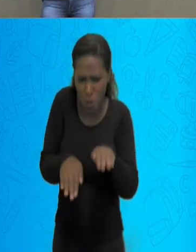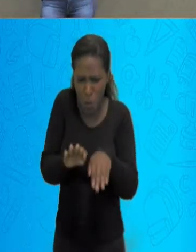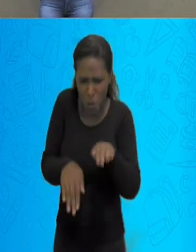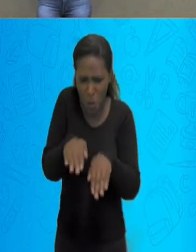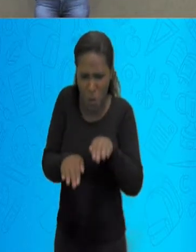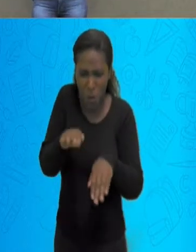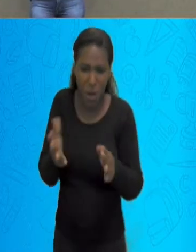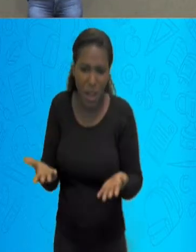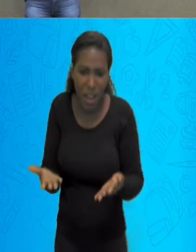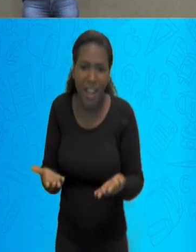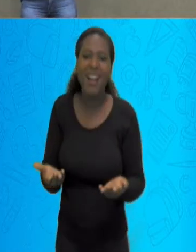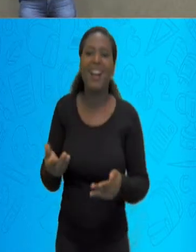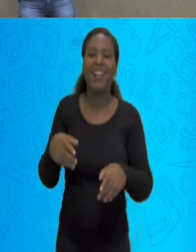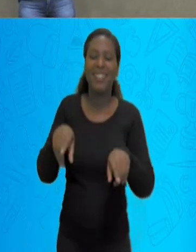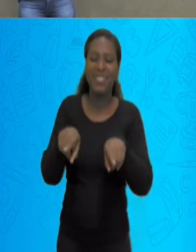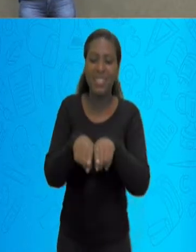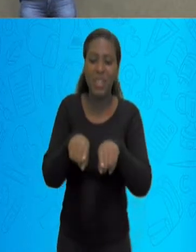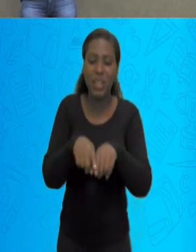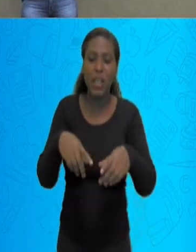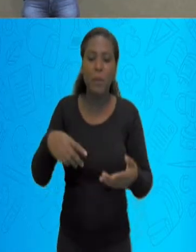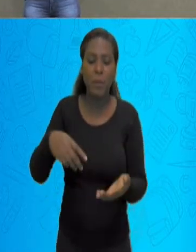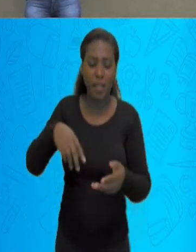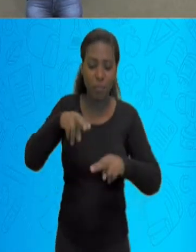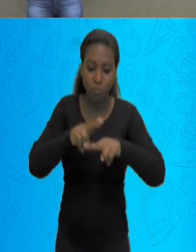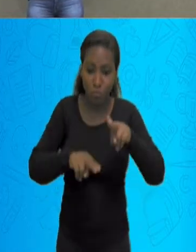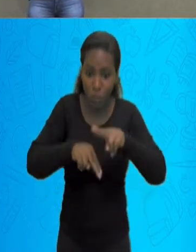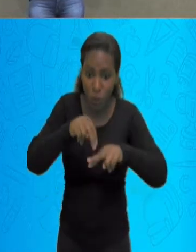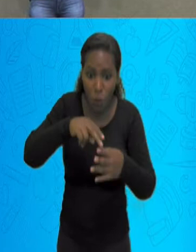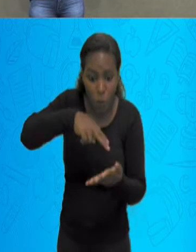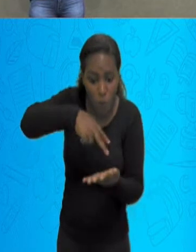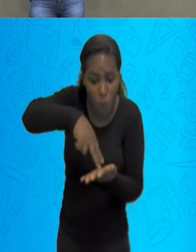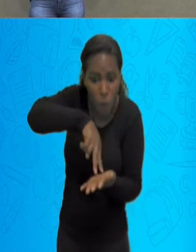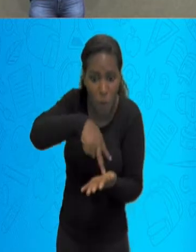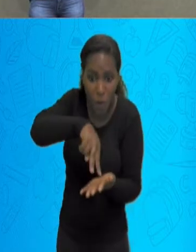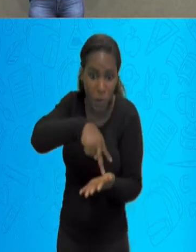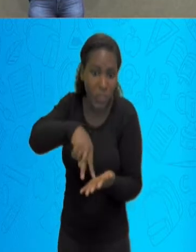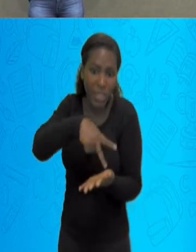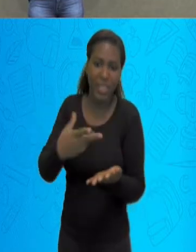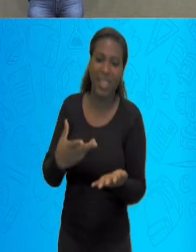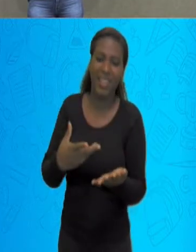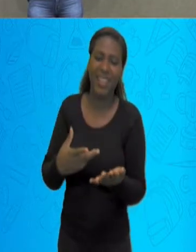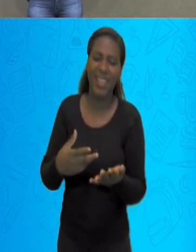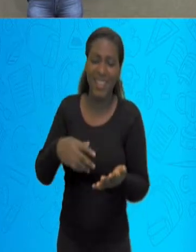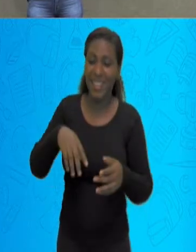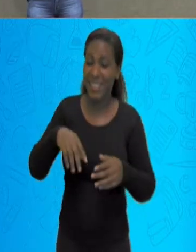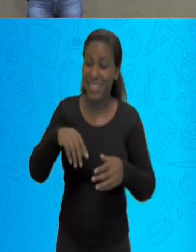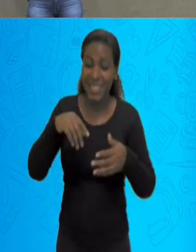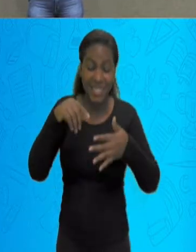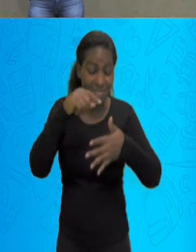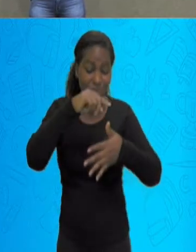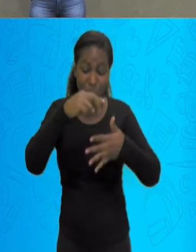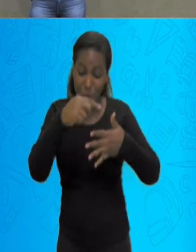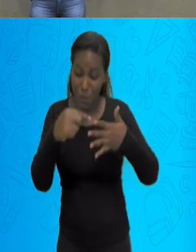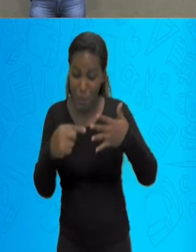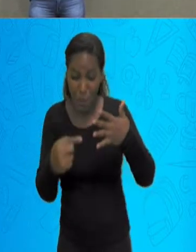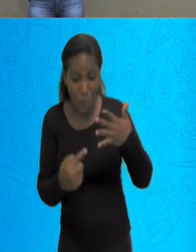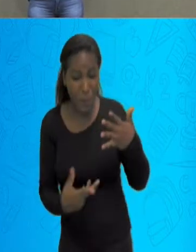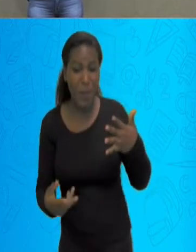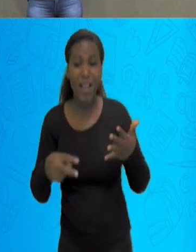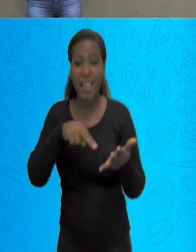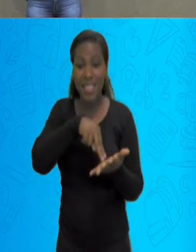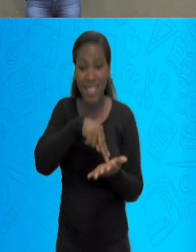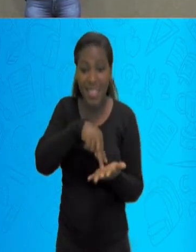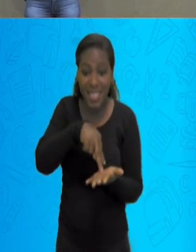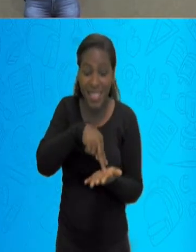quadrilha. Algumas a gente já conhece, outras a gente talvez não conheça aqui na nossa região, mas em outra parte do Brasil